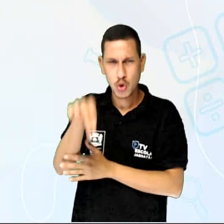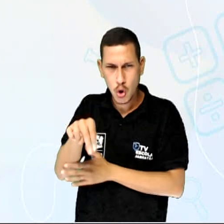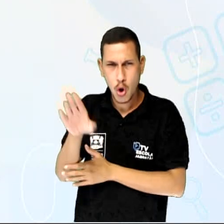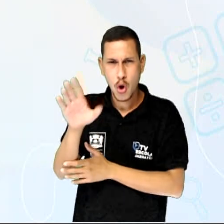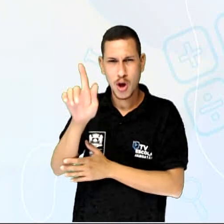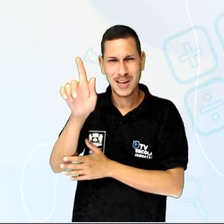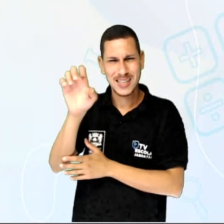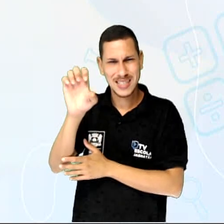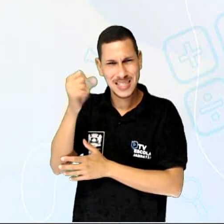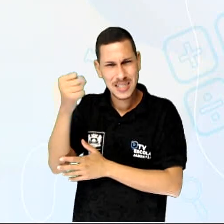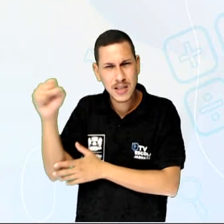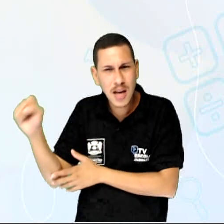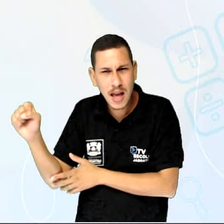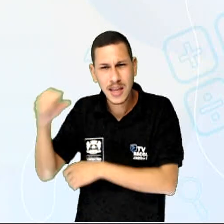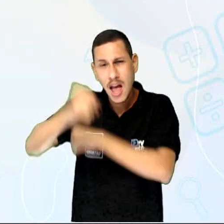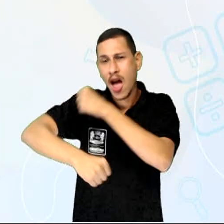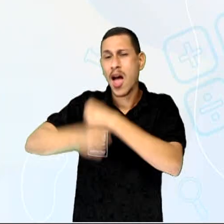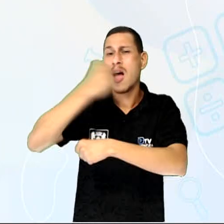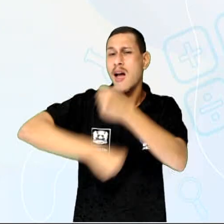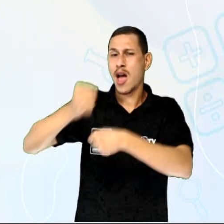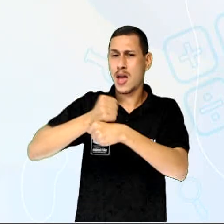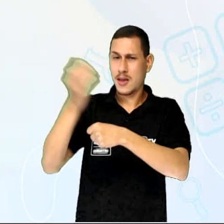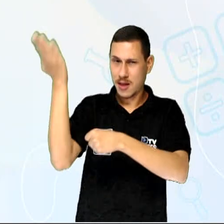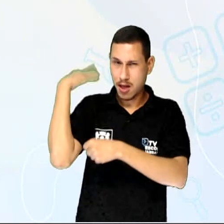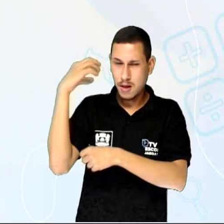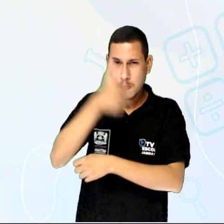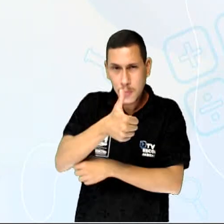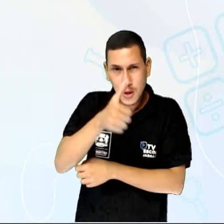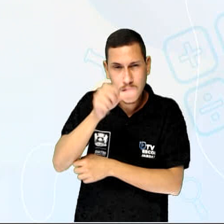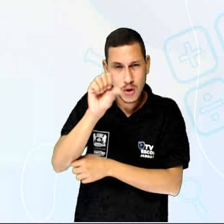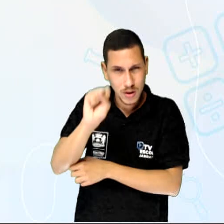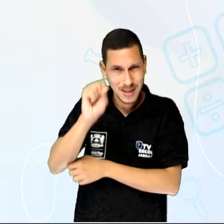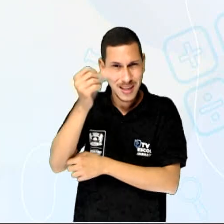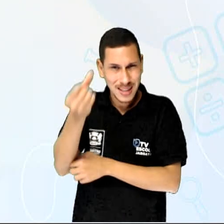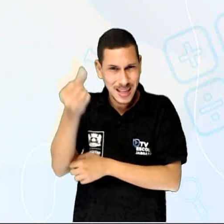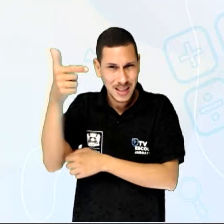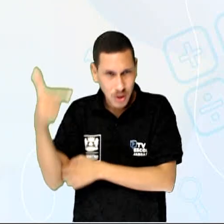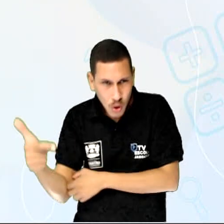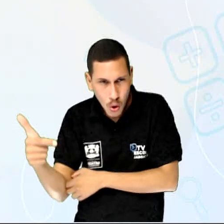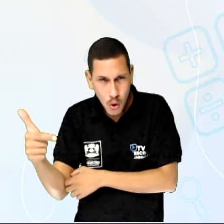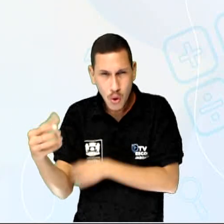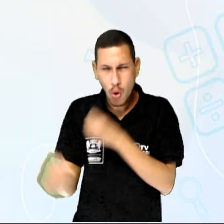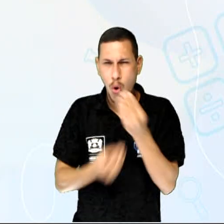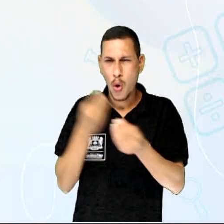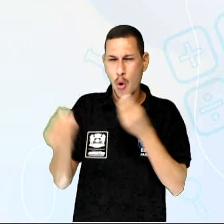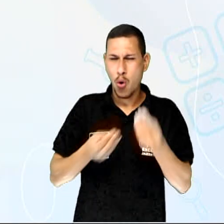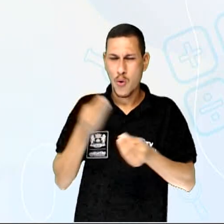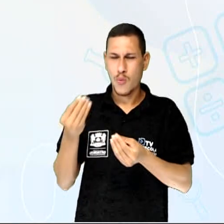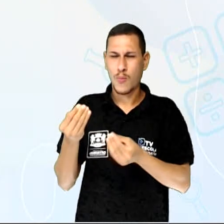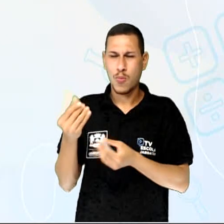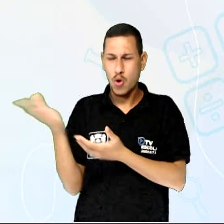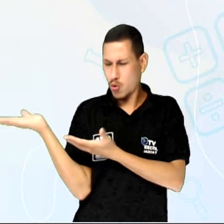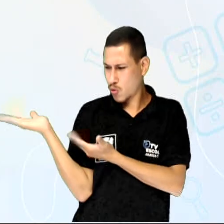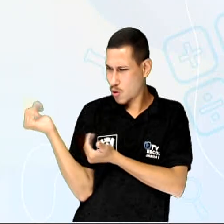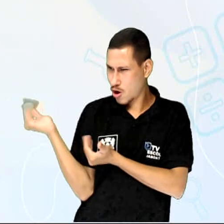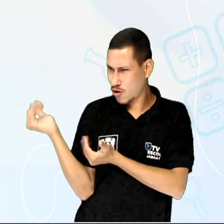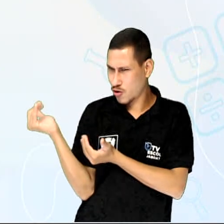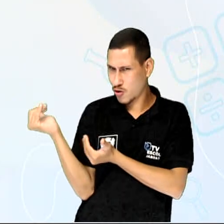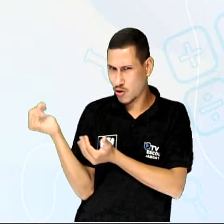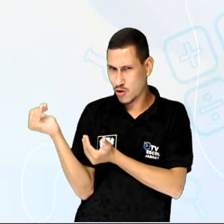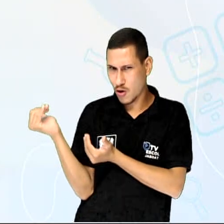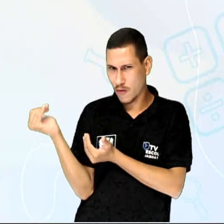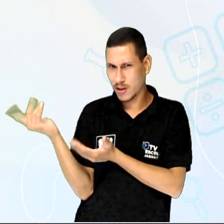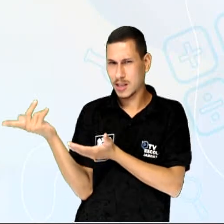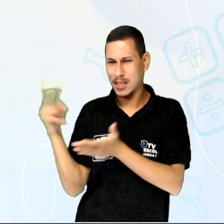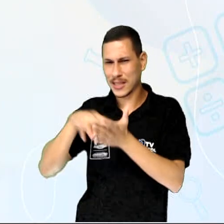E nesta obra dele, mostra uma figura com um espírito angelical, uma jovem que simboliza o progresso em direção